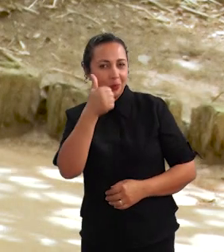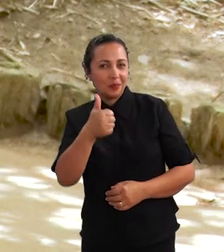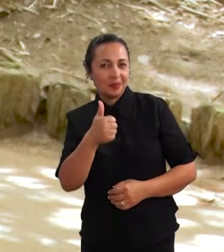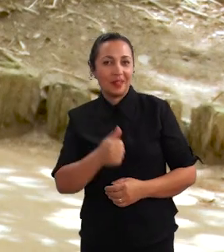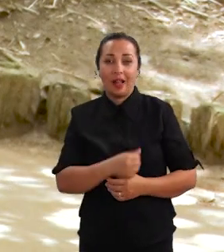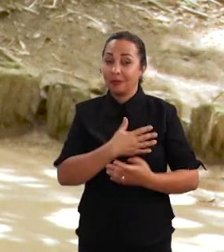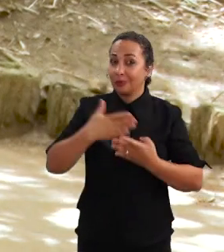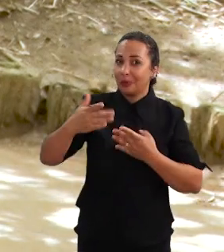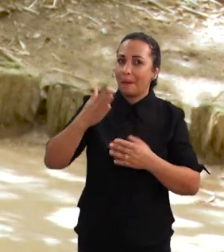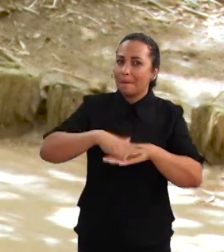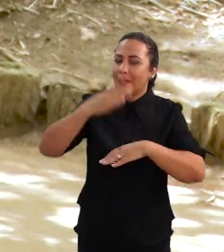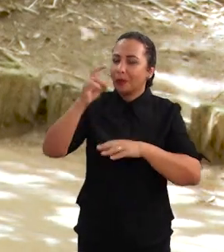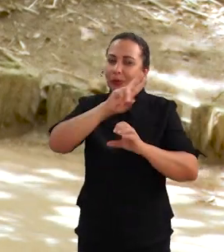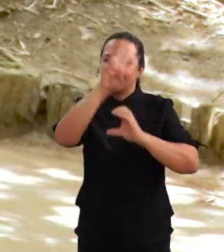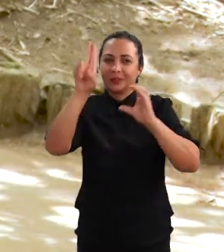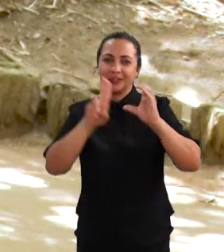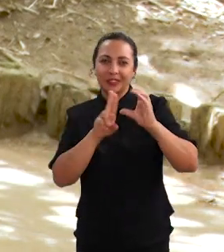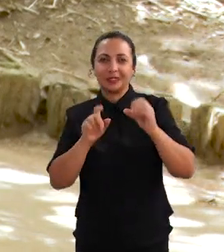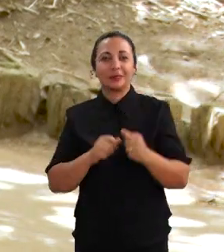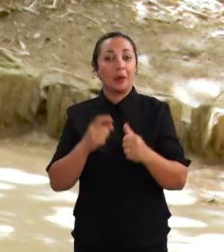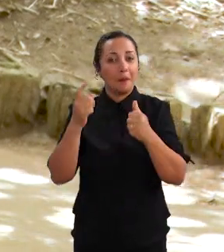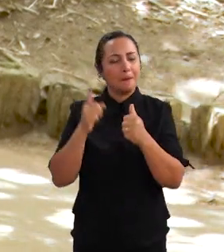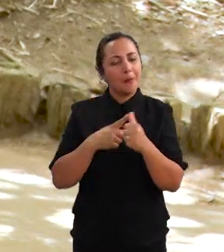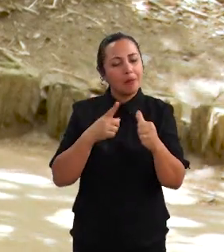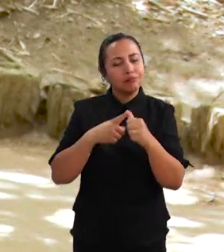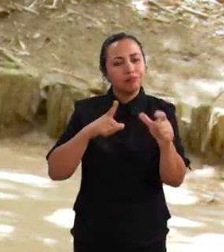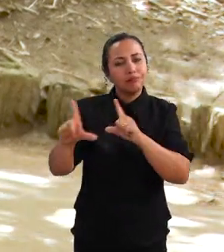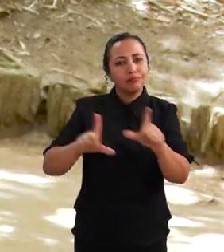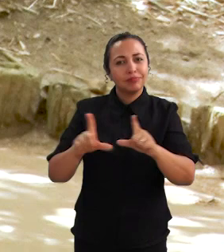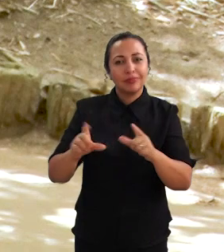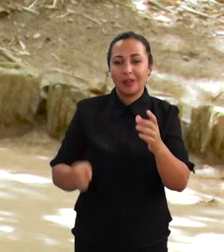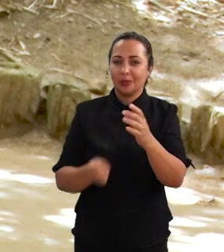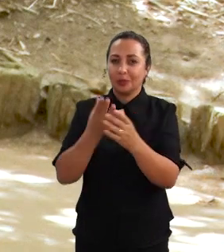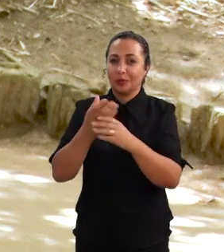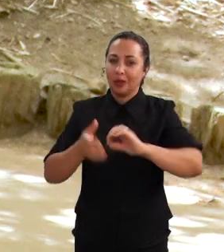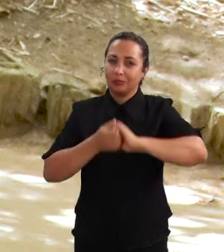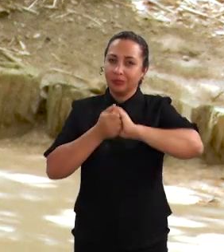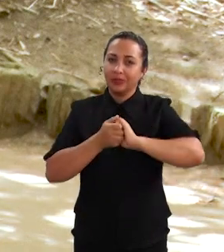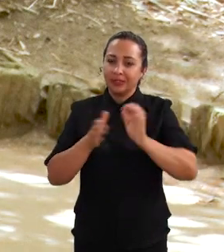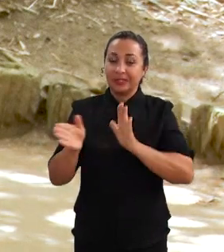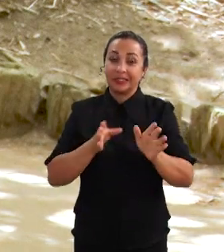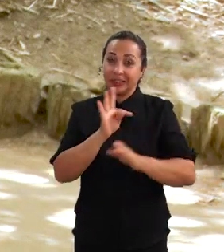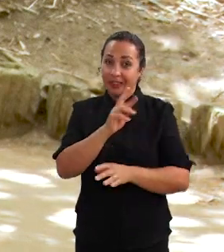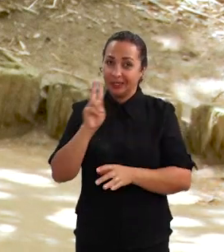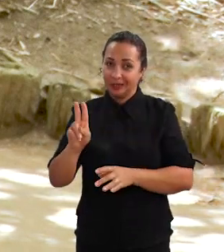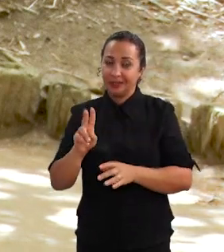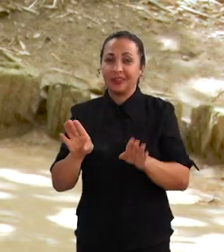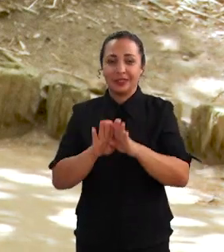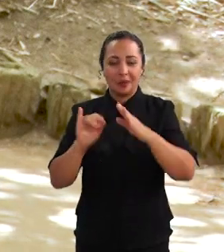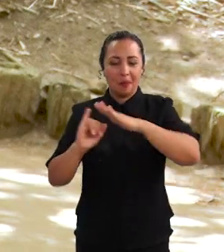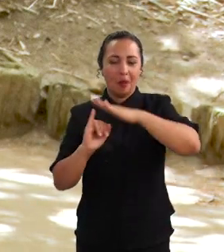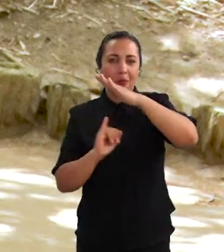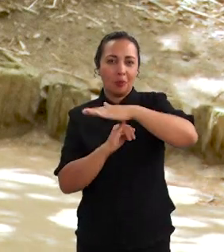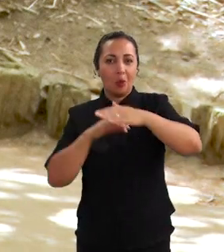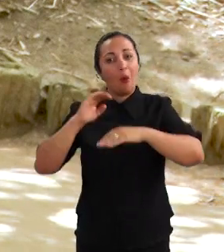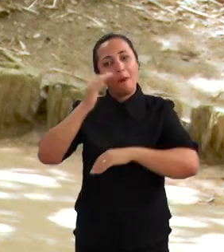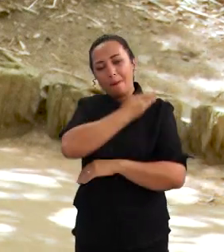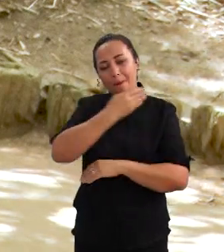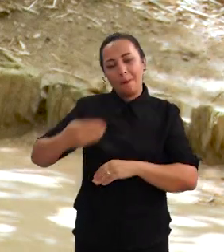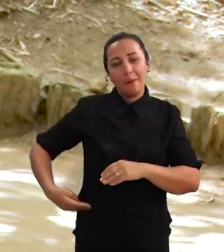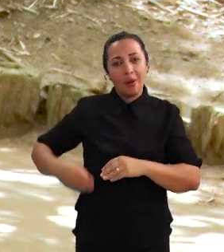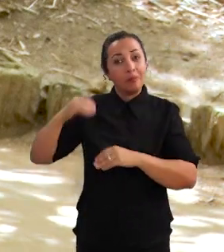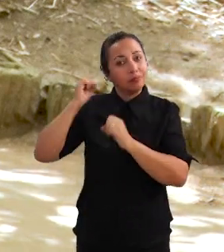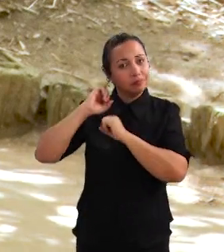Olá, tudo bem? Lá vamos nós para mais um Universiência, o programa que é fruto da parceria entre TVs e instituições públicas de